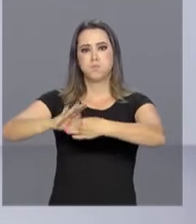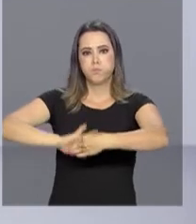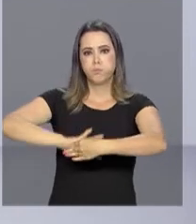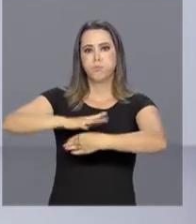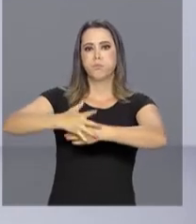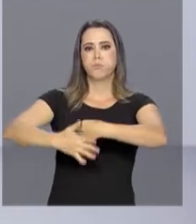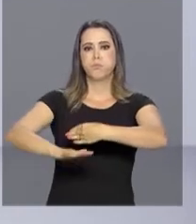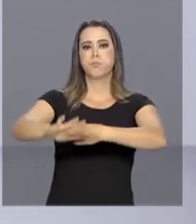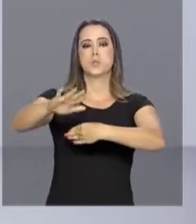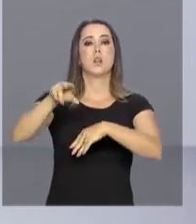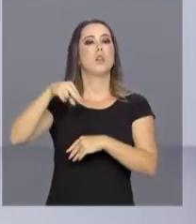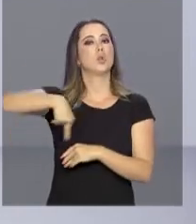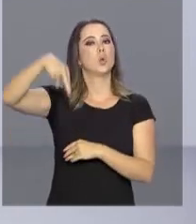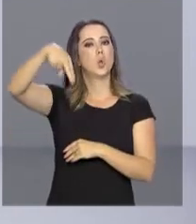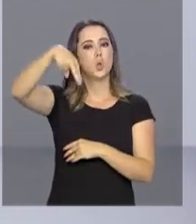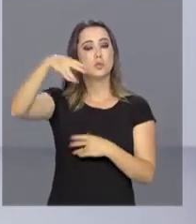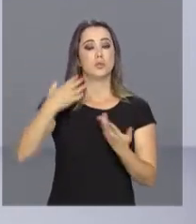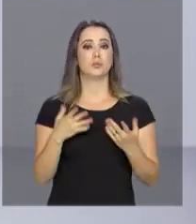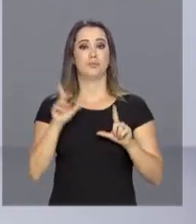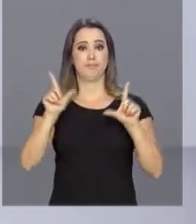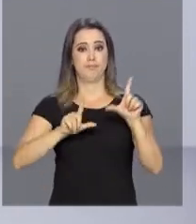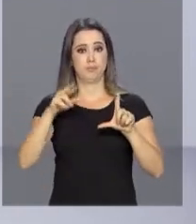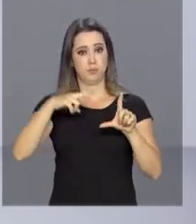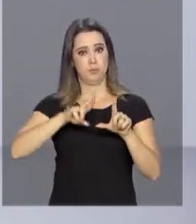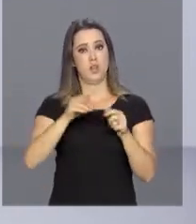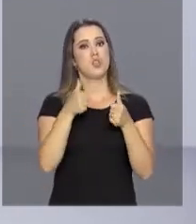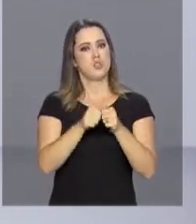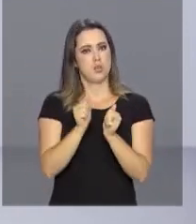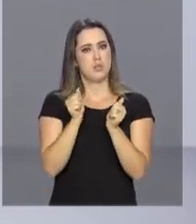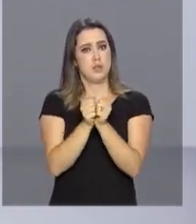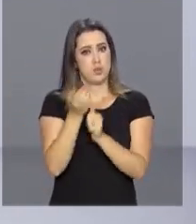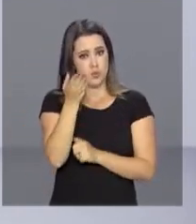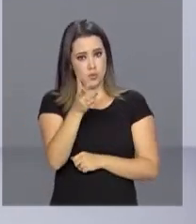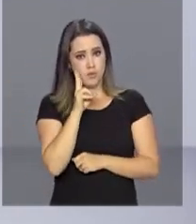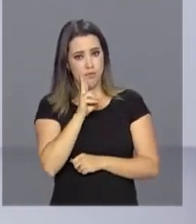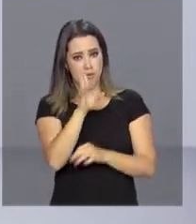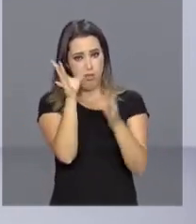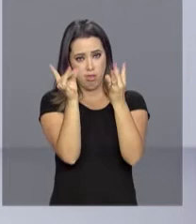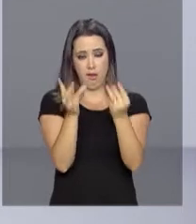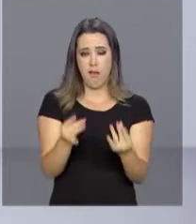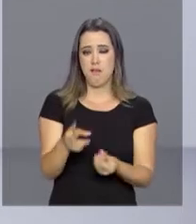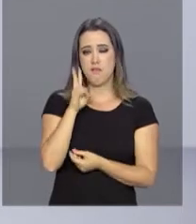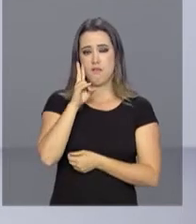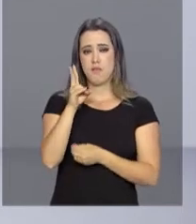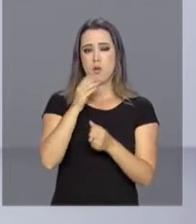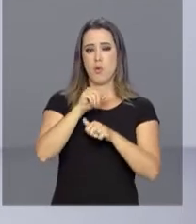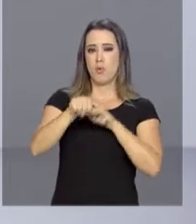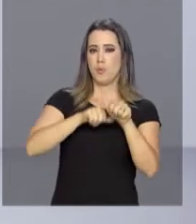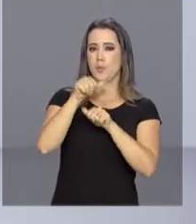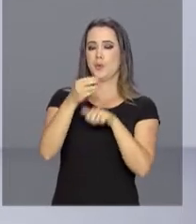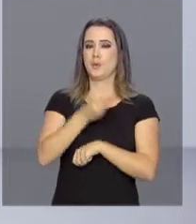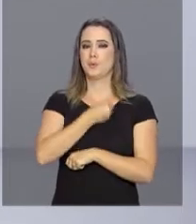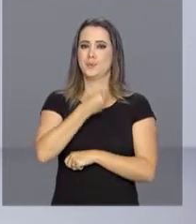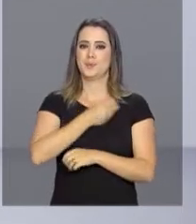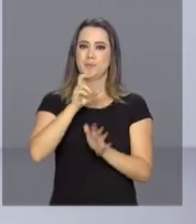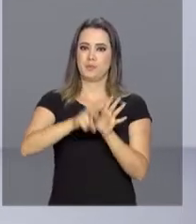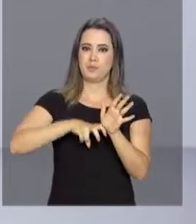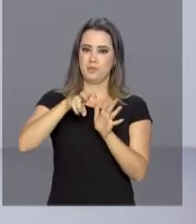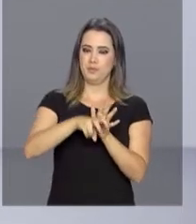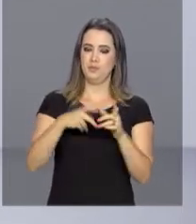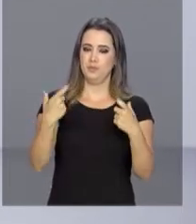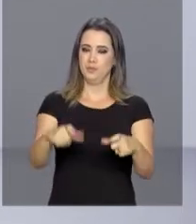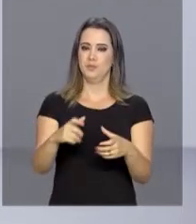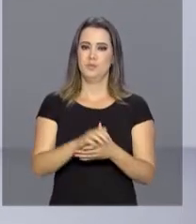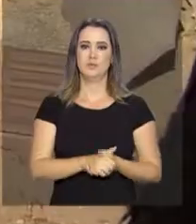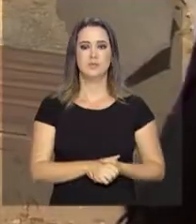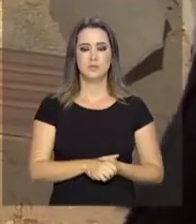Eixo Norte. A equipe da TV NBR já está lá e mostra como esse projeto ajuda a mudar a vida do agricultor da